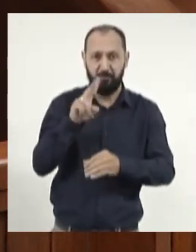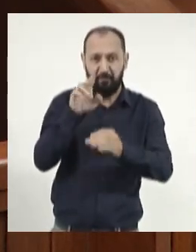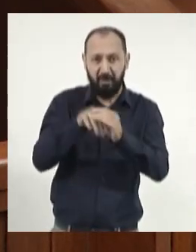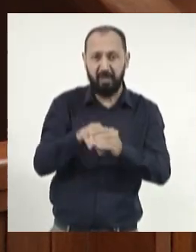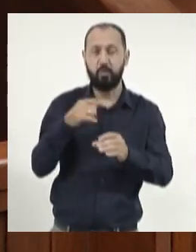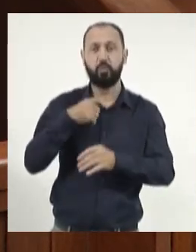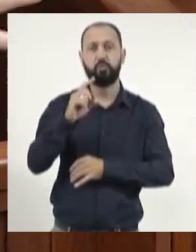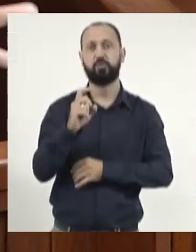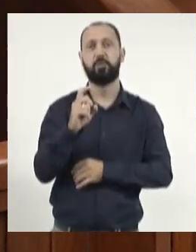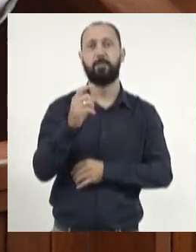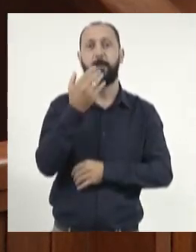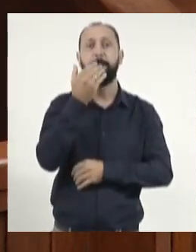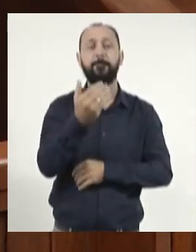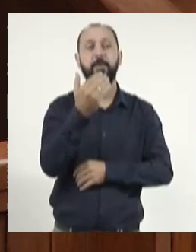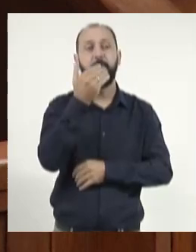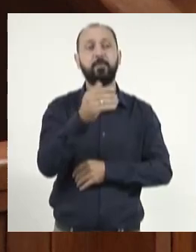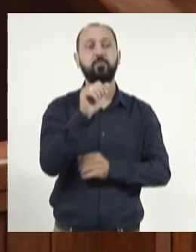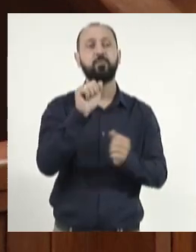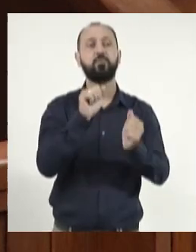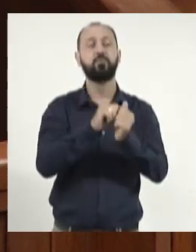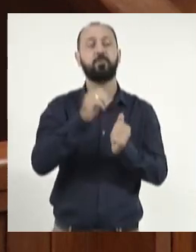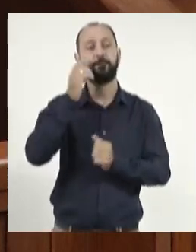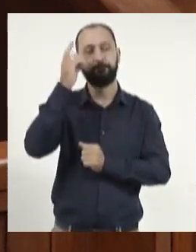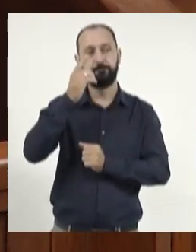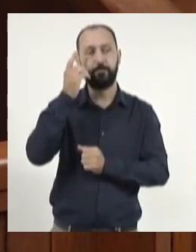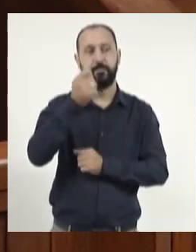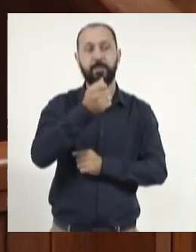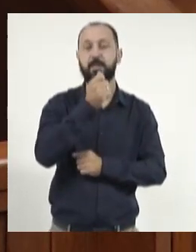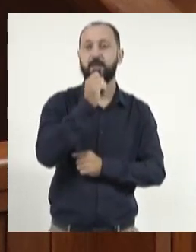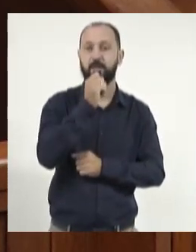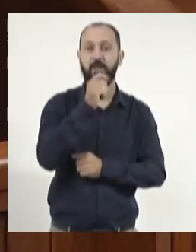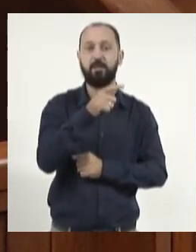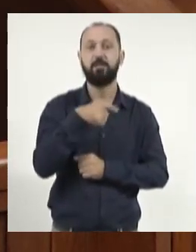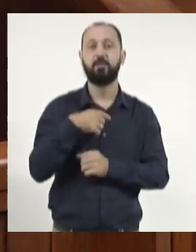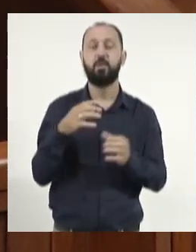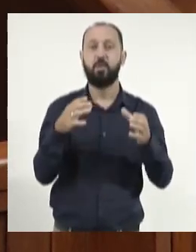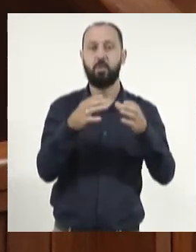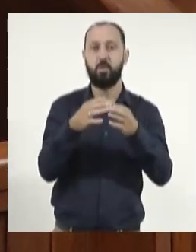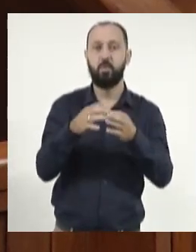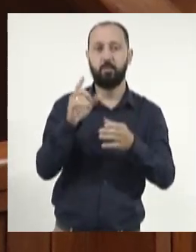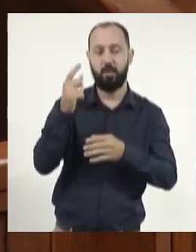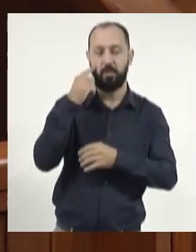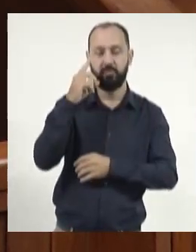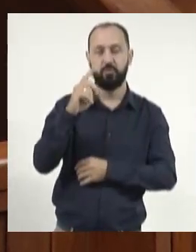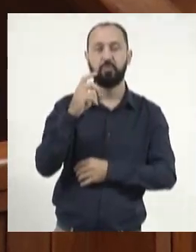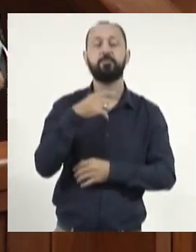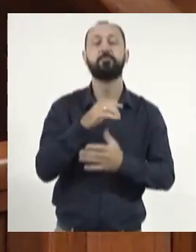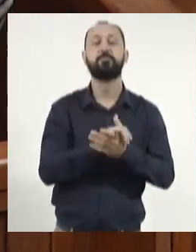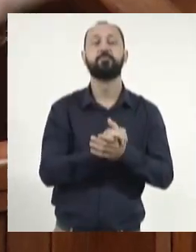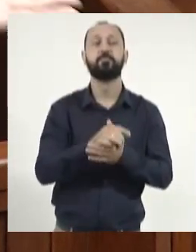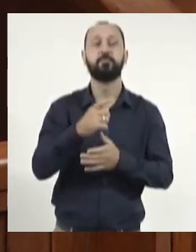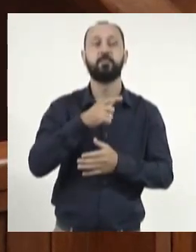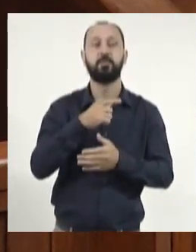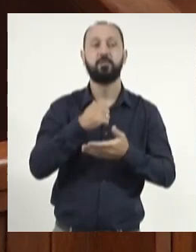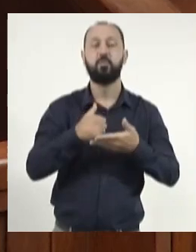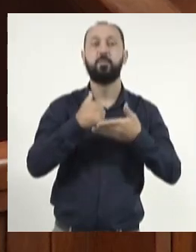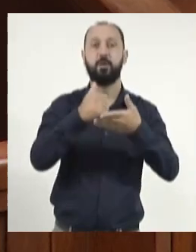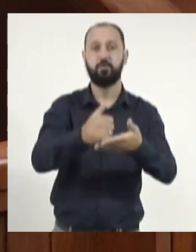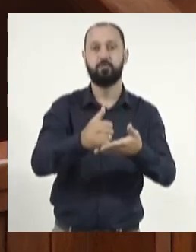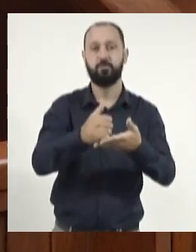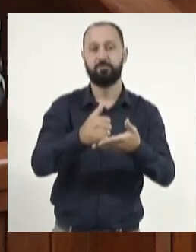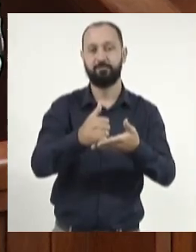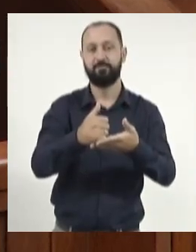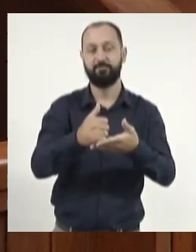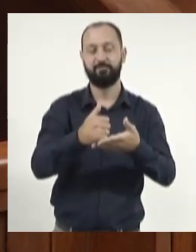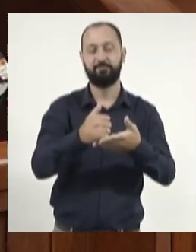de Dourados, nós solicitamos junto aos deputados que ainda compõem a bancada de Dourados, para que houvesse um socorro na saúde de